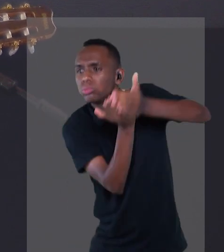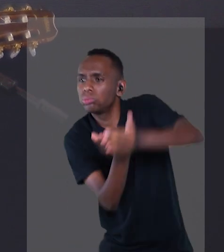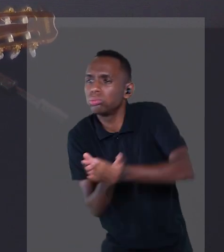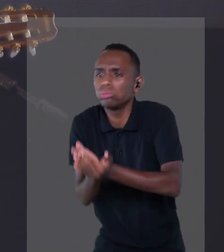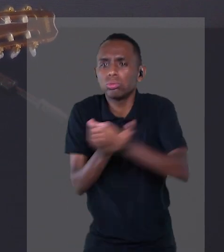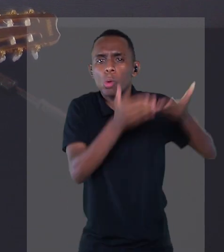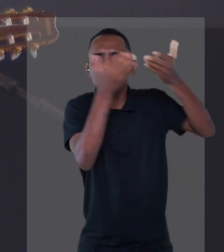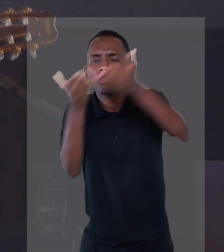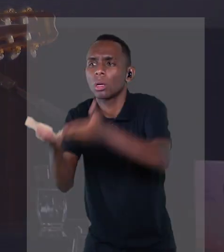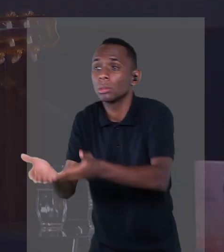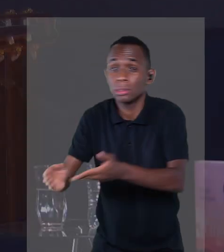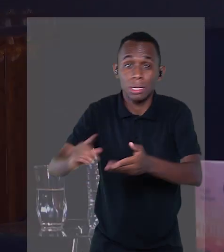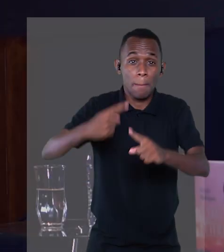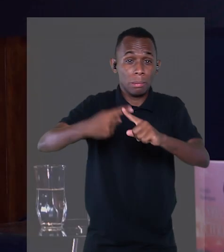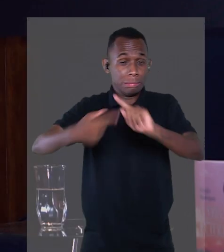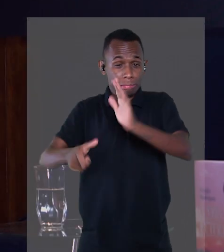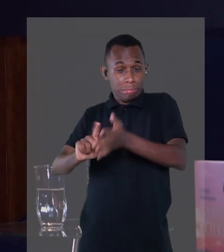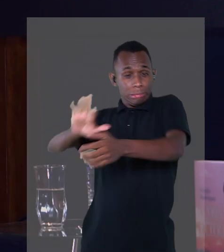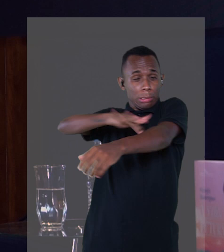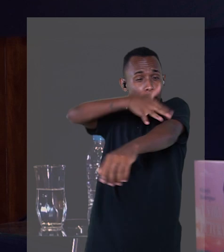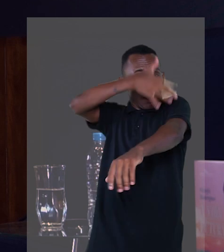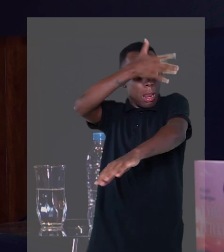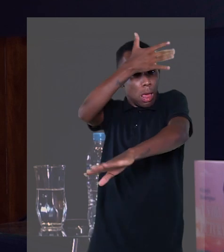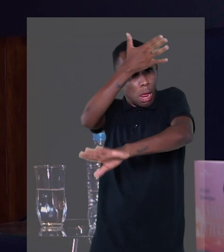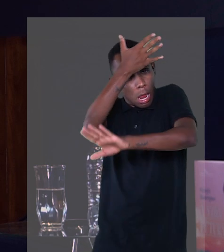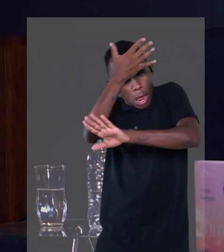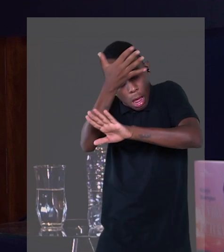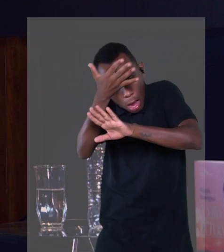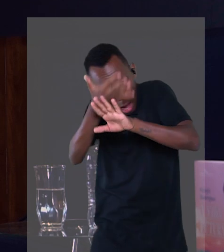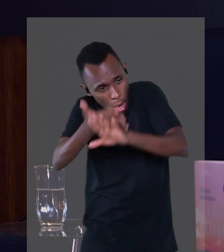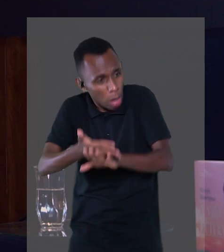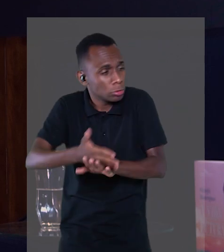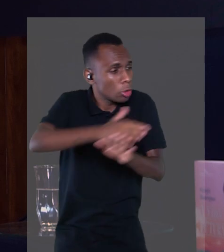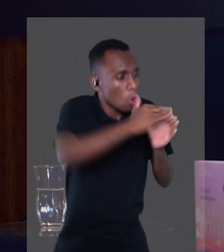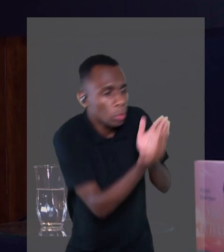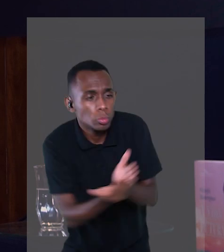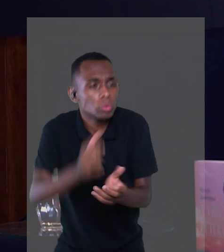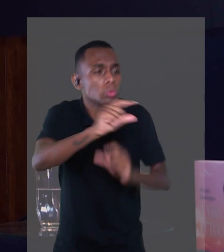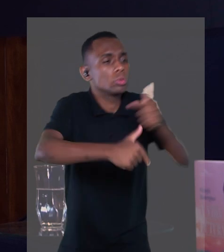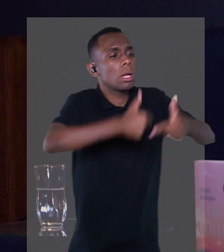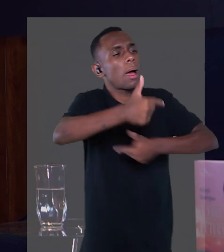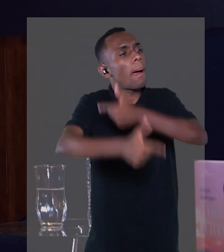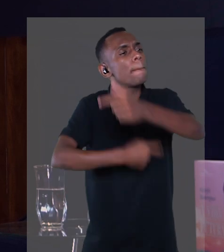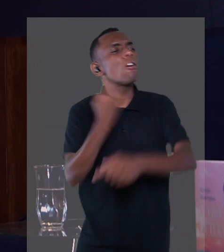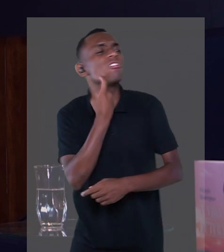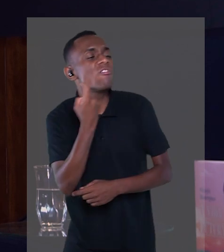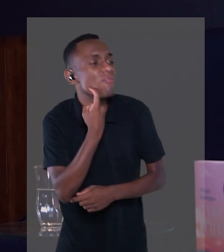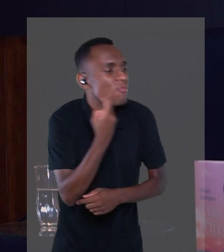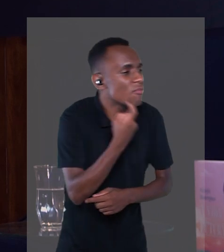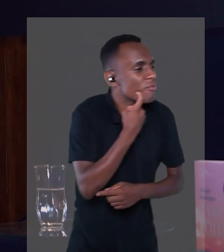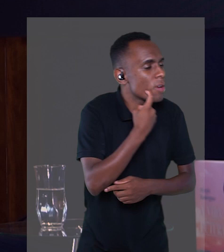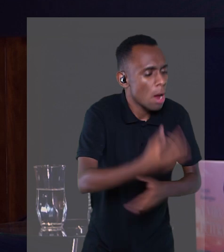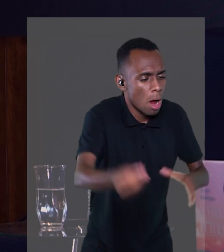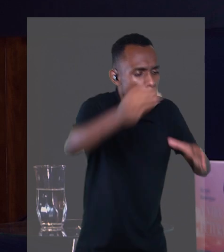cais, depois de um dia pleno de vida no mar, com peixes enchendo